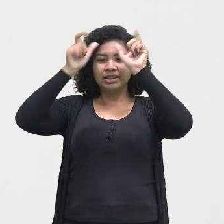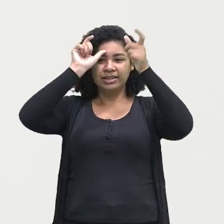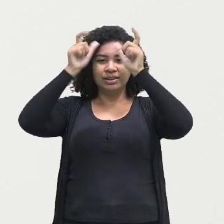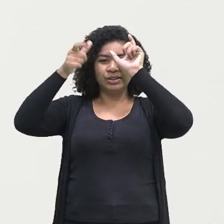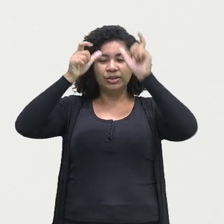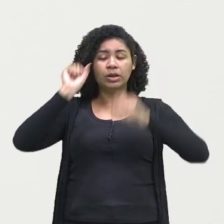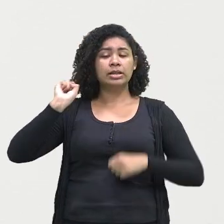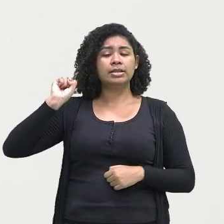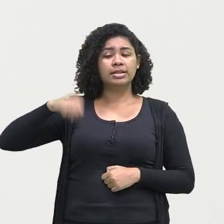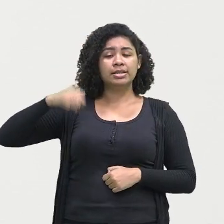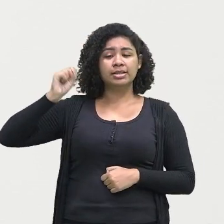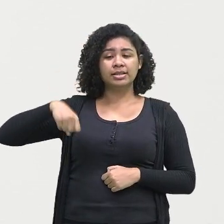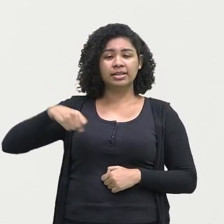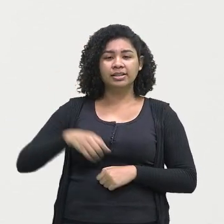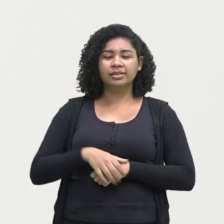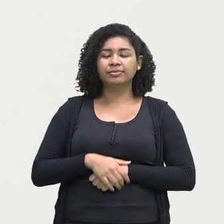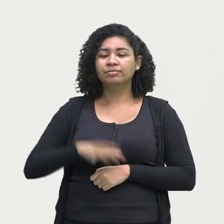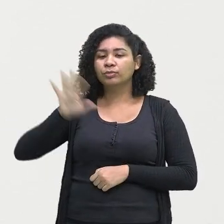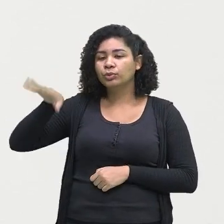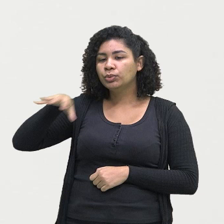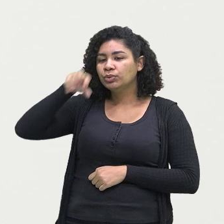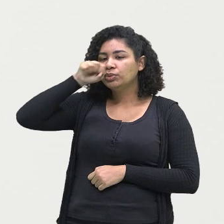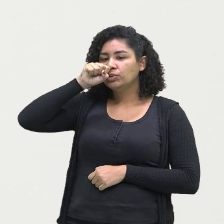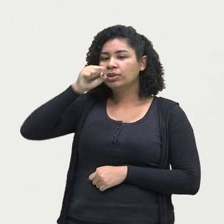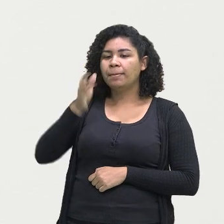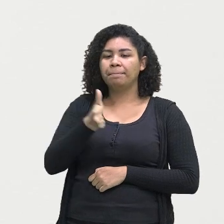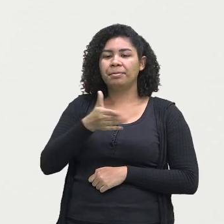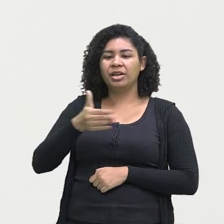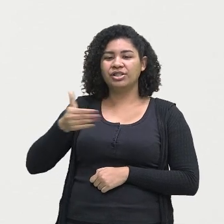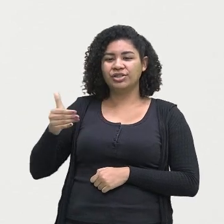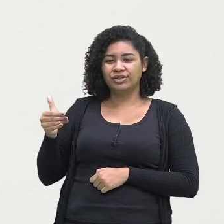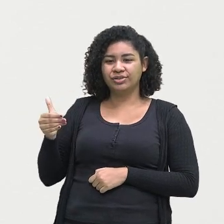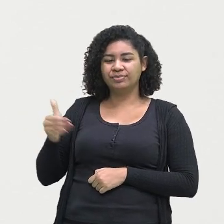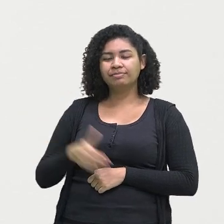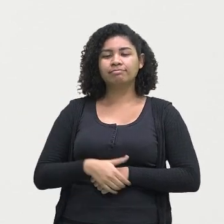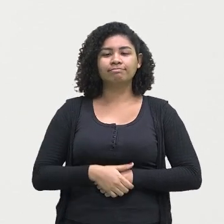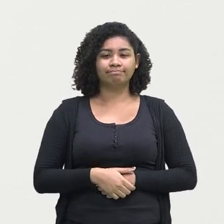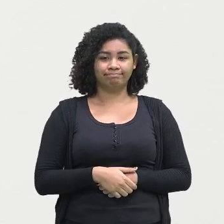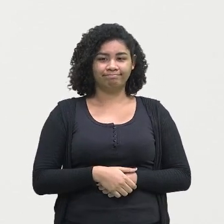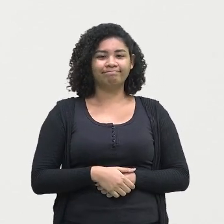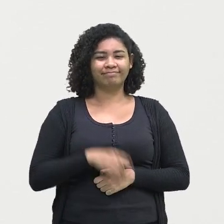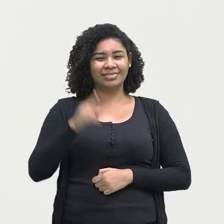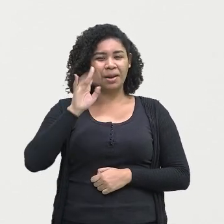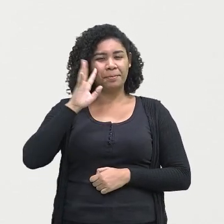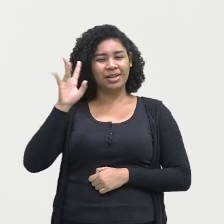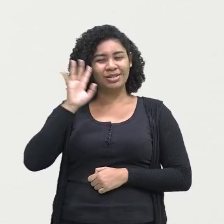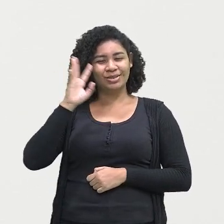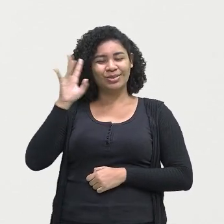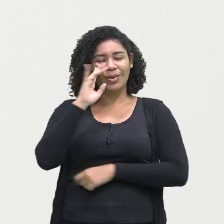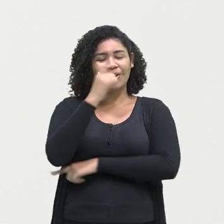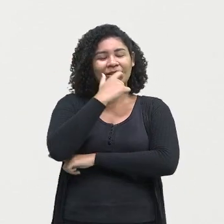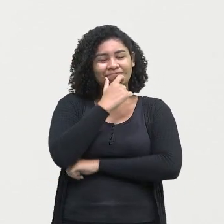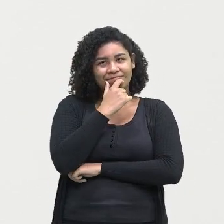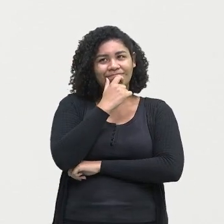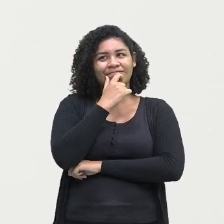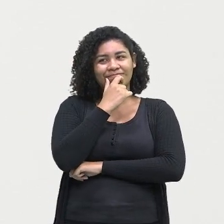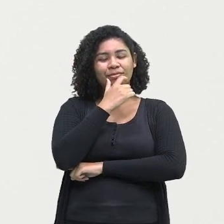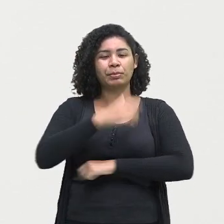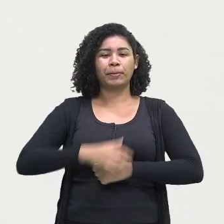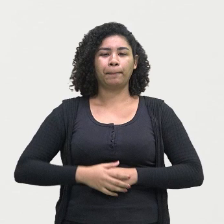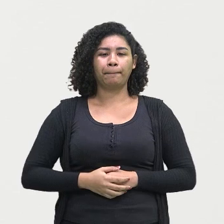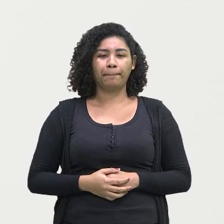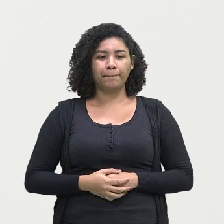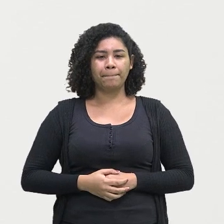pensando, uma síndrome do cheiro de peixe. Vocês já pensaram isso? Então, when a